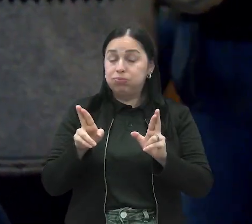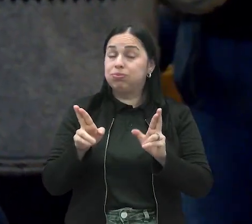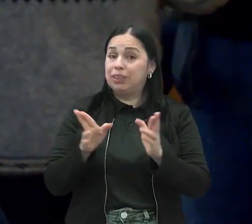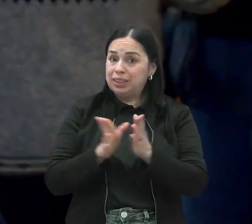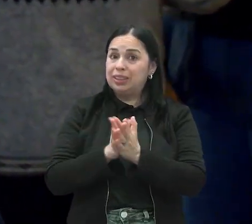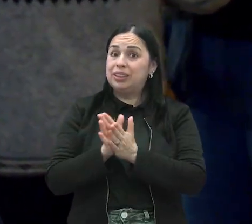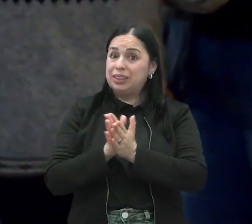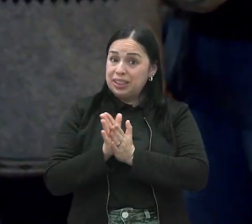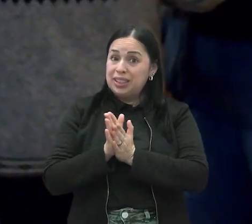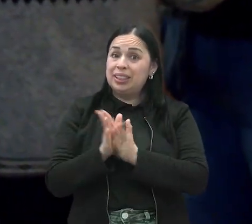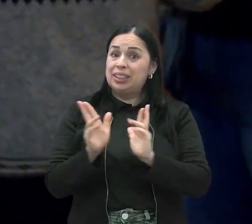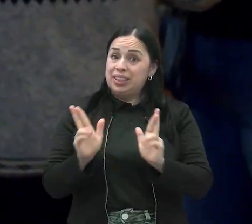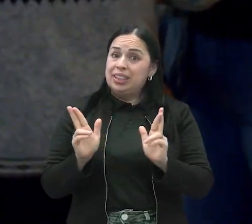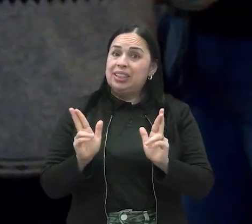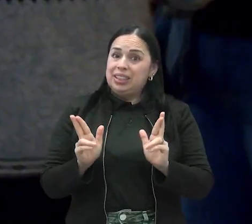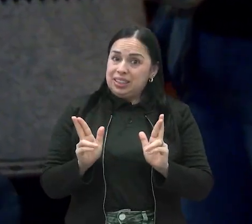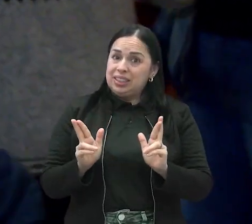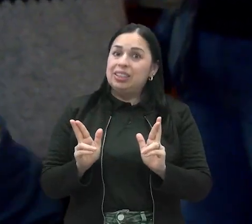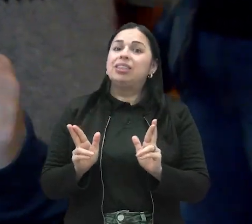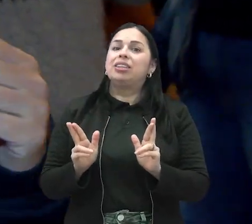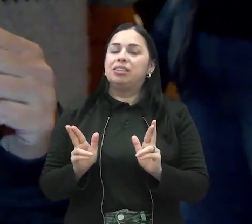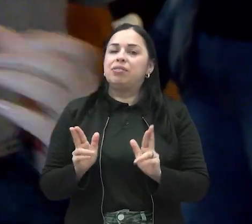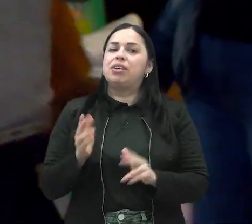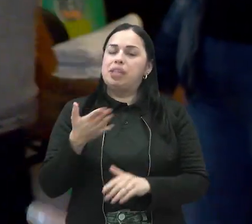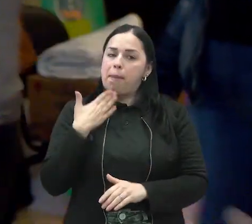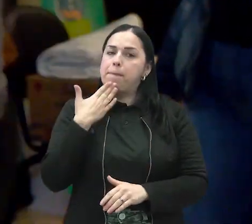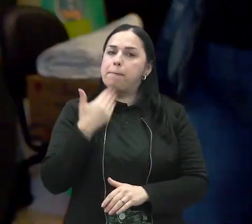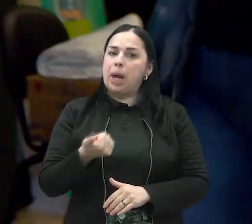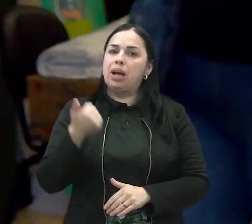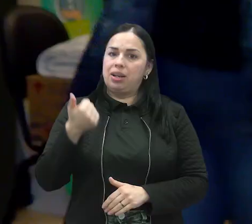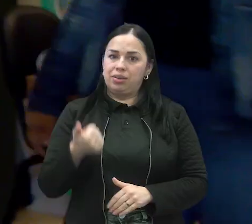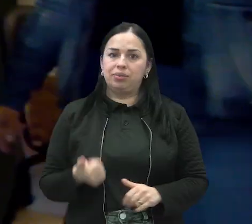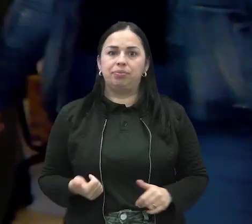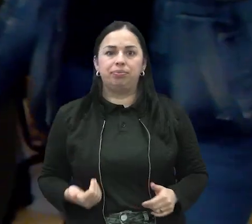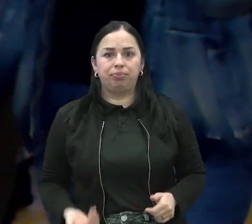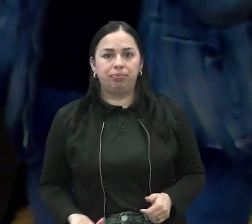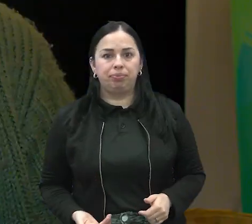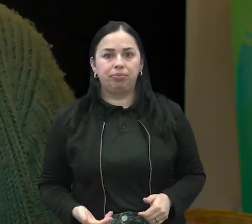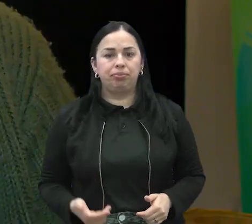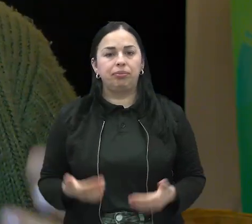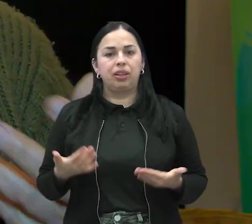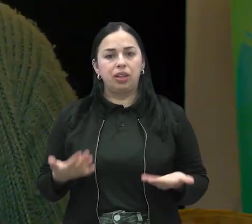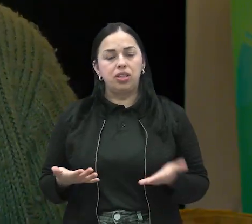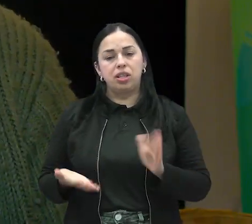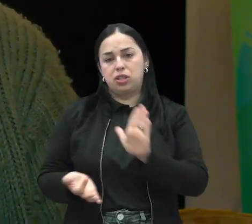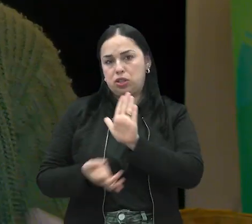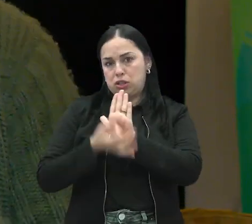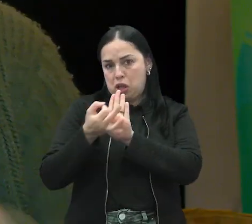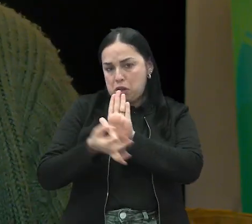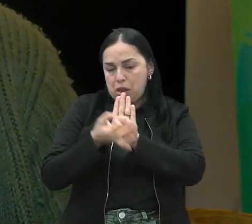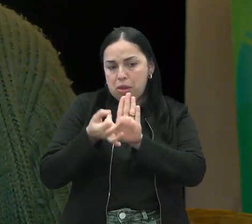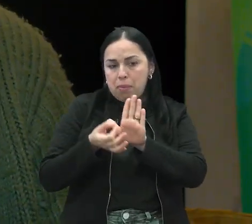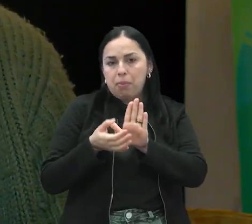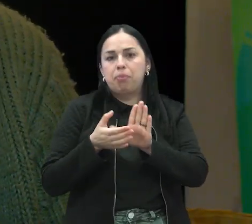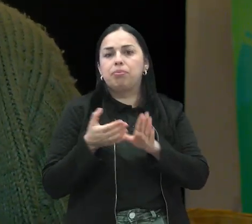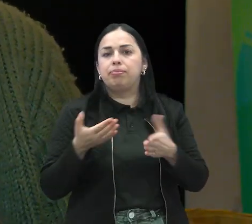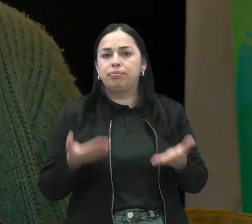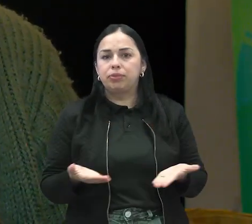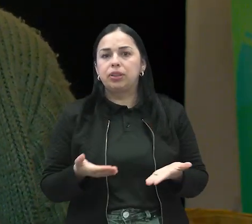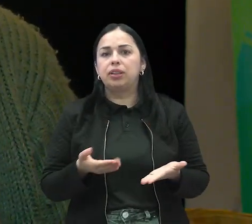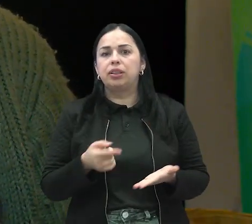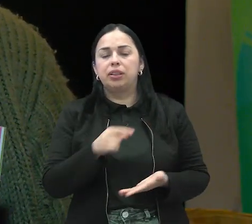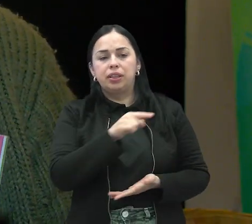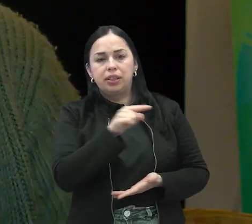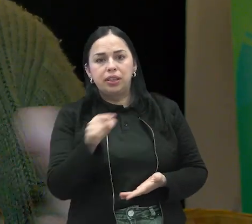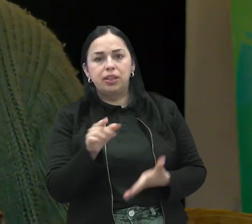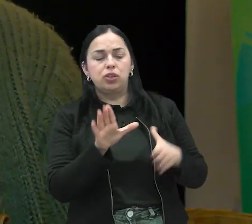ser um caminho, assim, vamos dizer, muito melhor do que estava. Estamos sugerindo nesses encontros